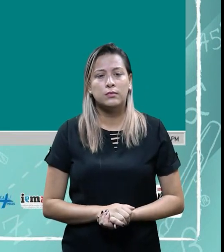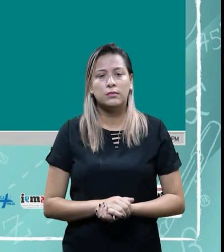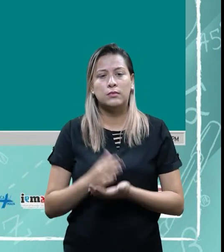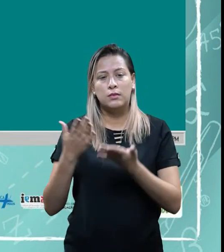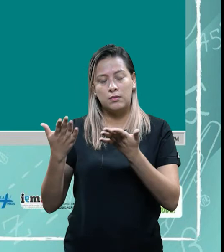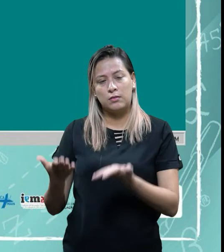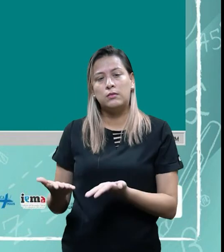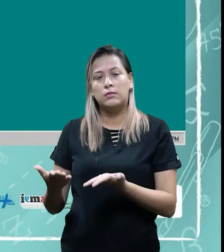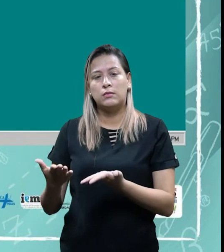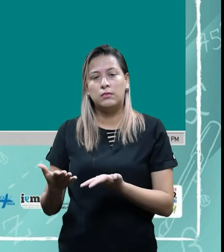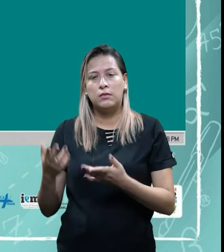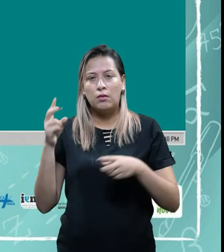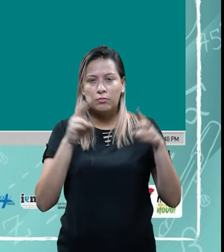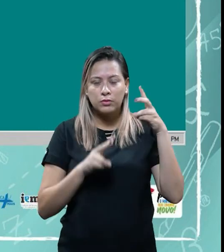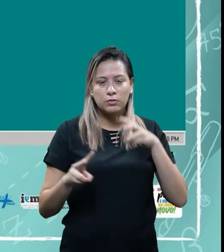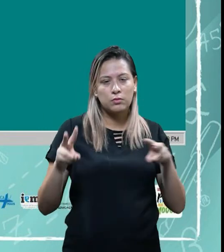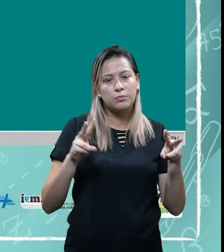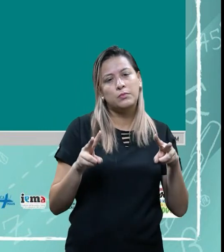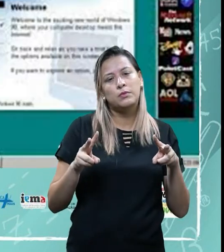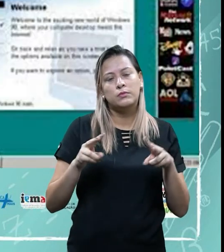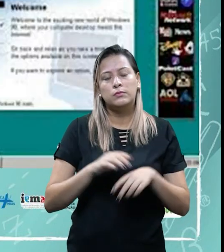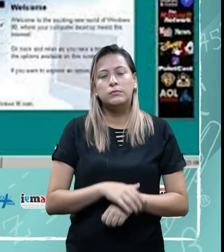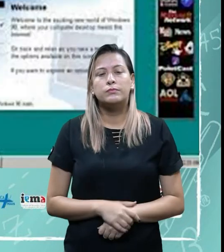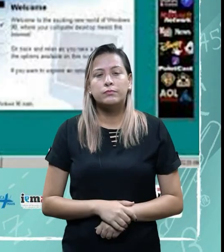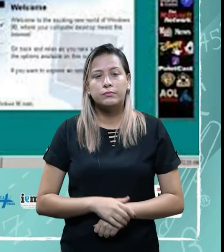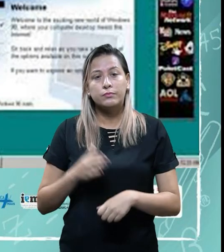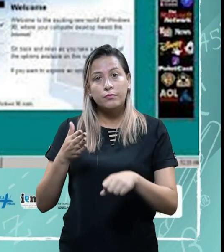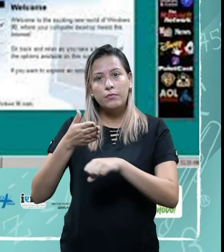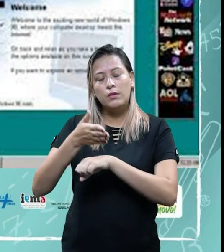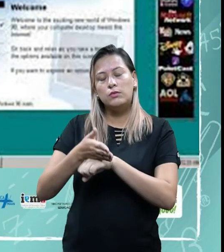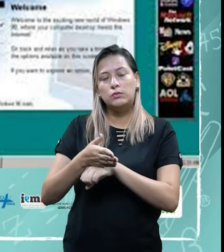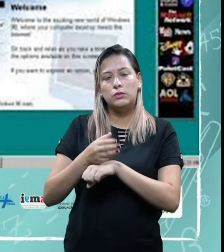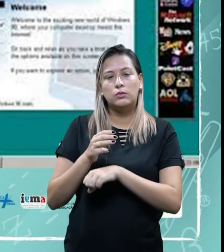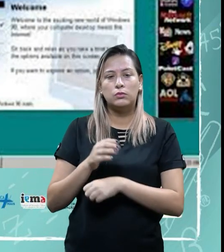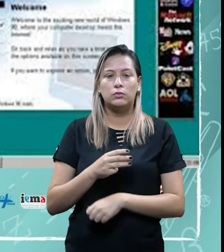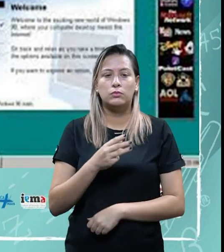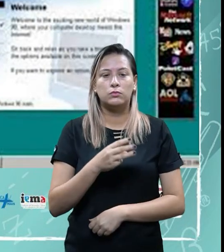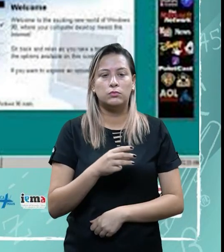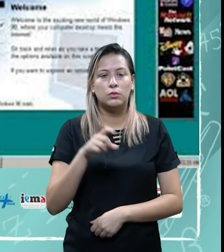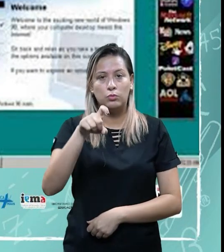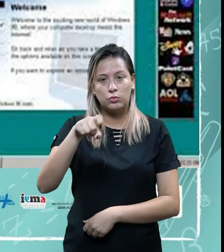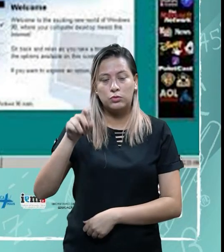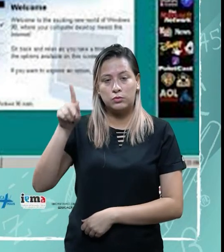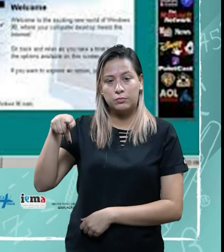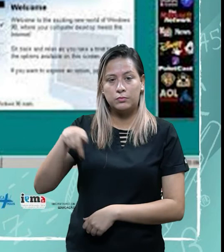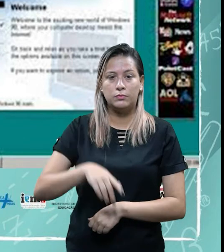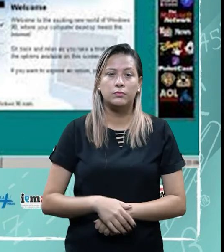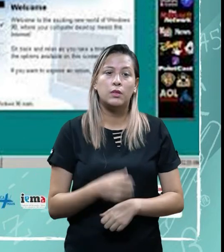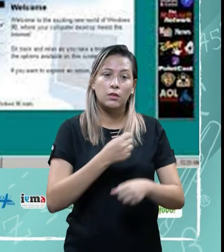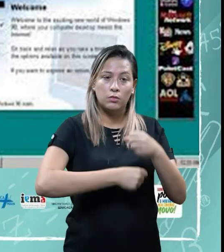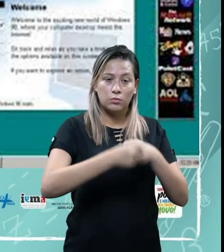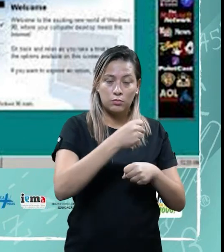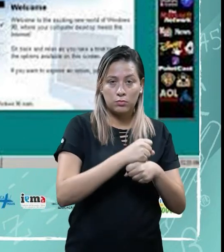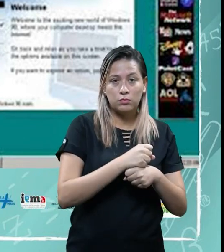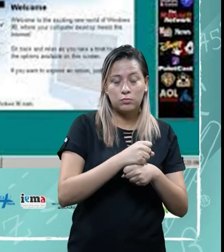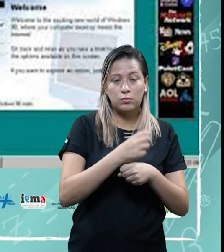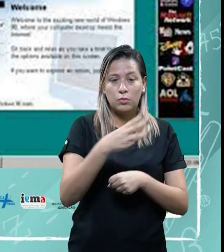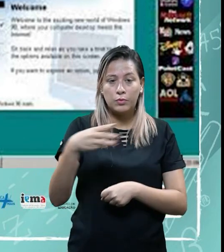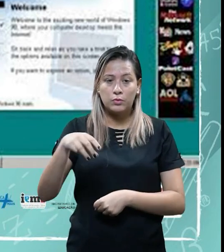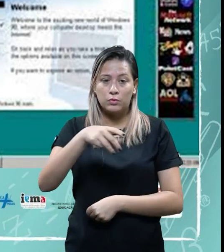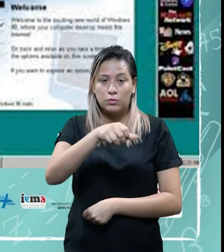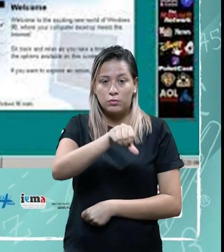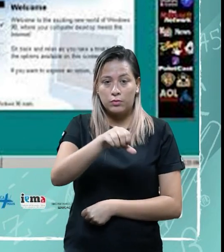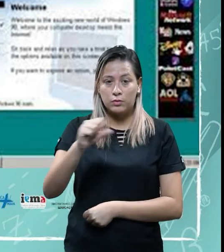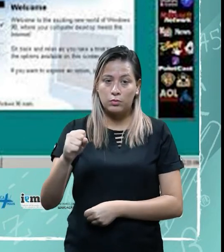o Windows Explorer e a barra de tarefas. Em 98, foi lançado o Windows 98 e trouxe vários avanços